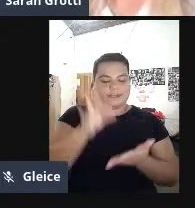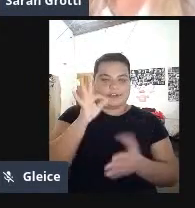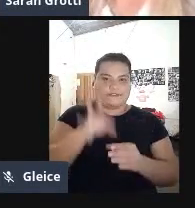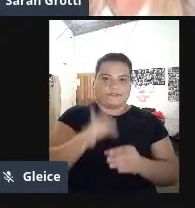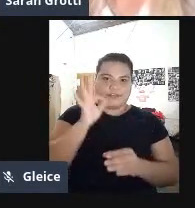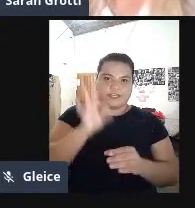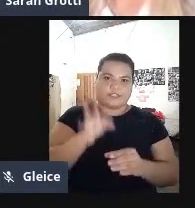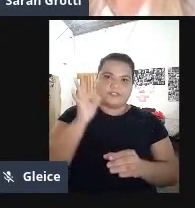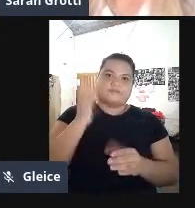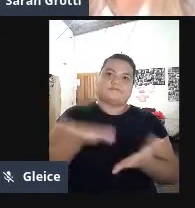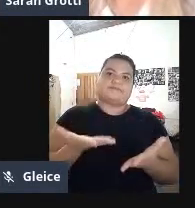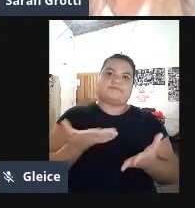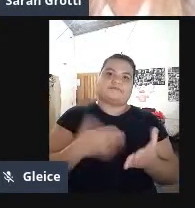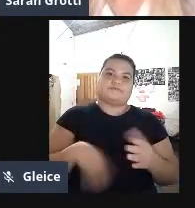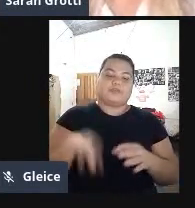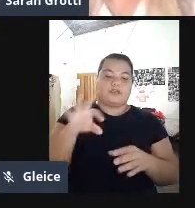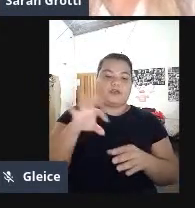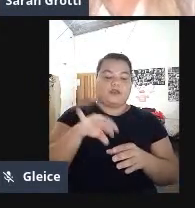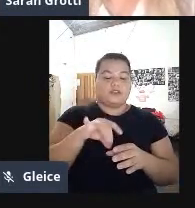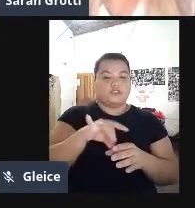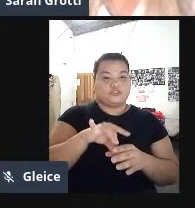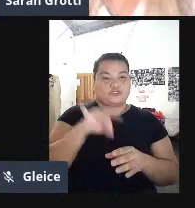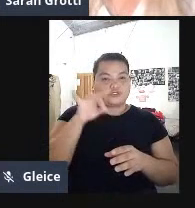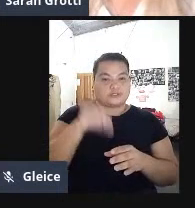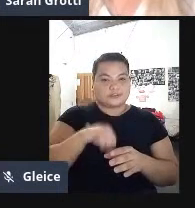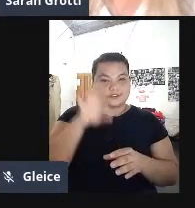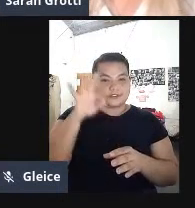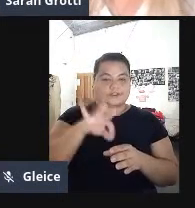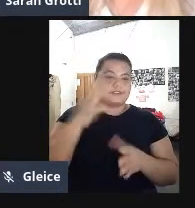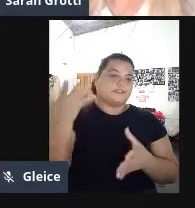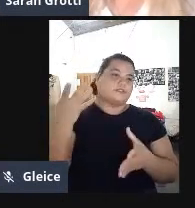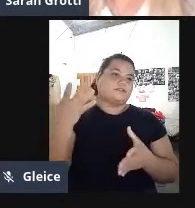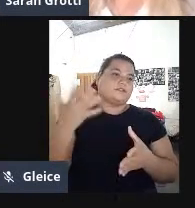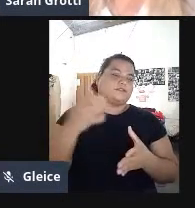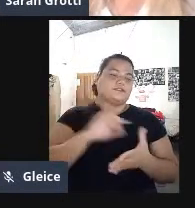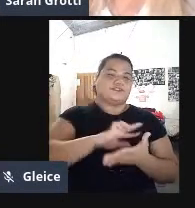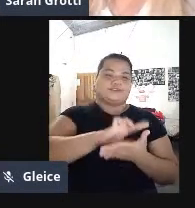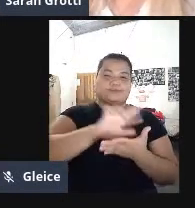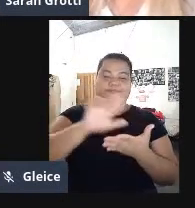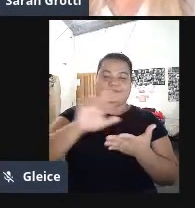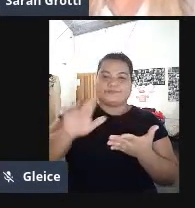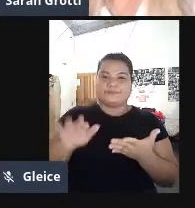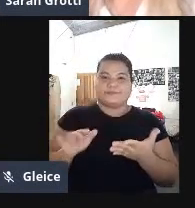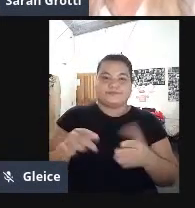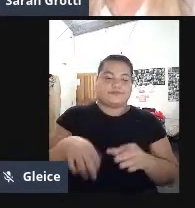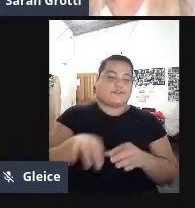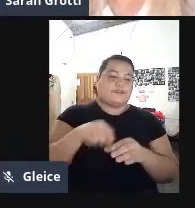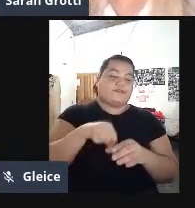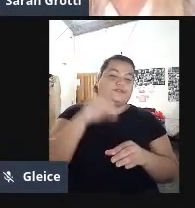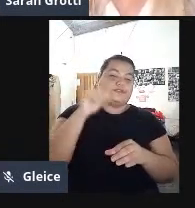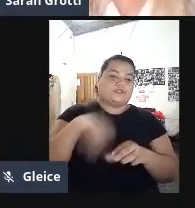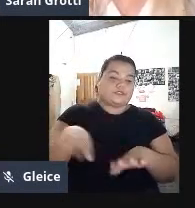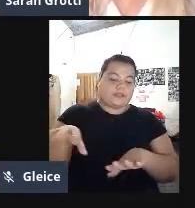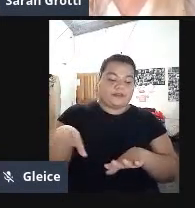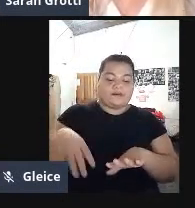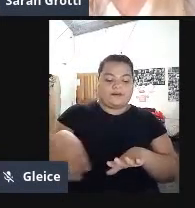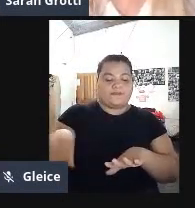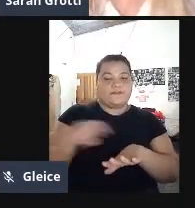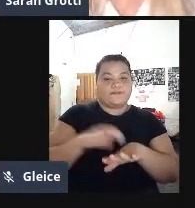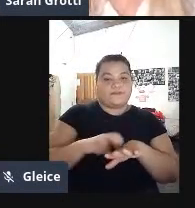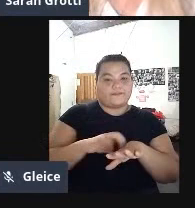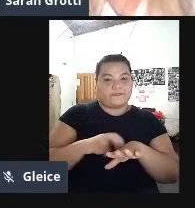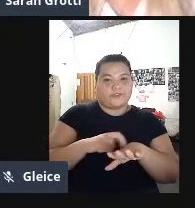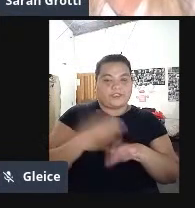Elas, café, chá, cacau, chás de ervas, né? Chá preto, chá verde, chá branco. Tem